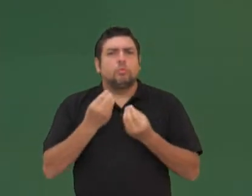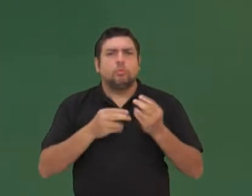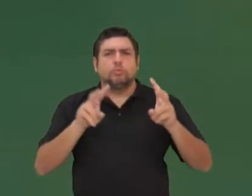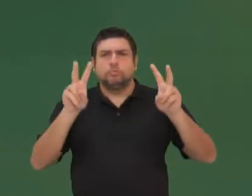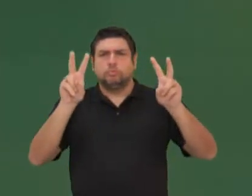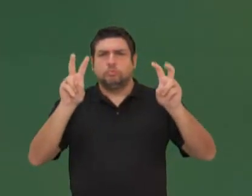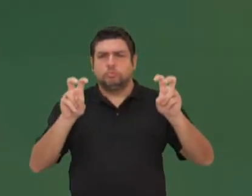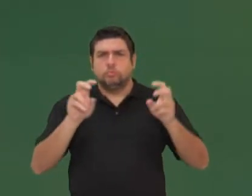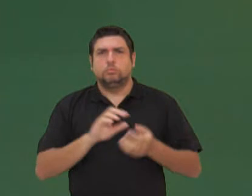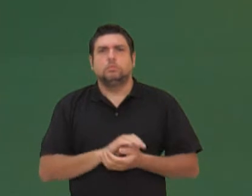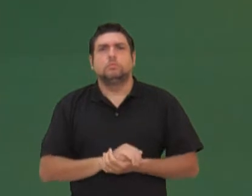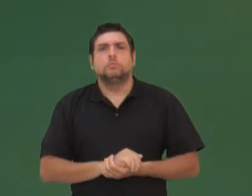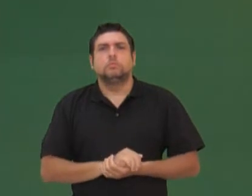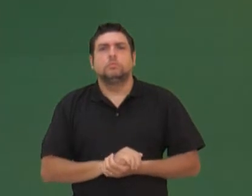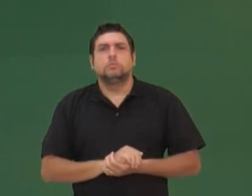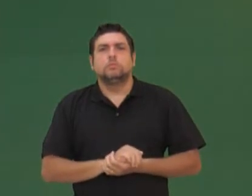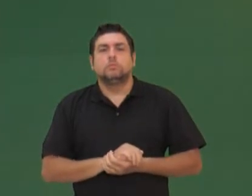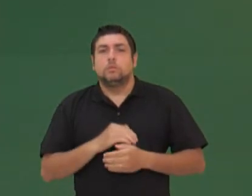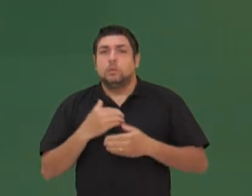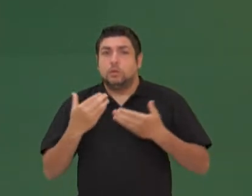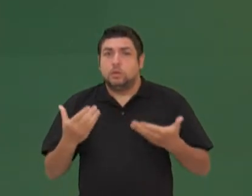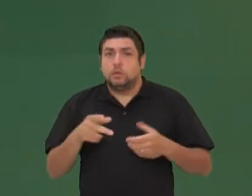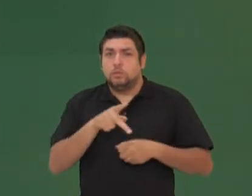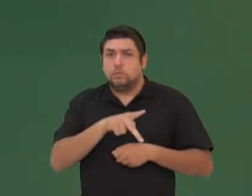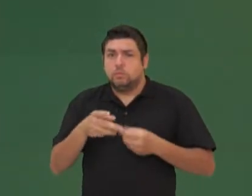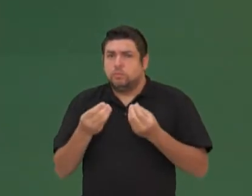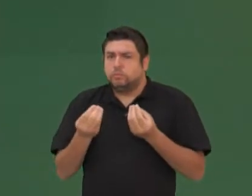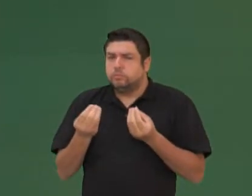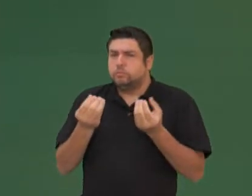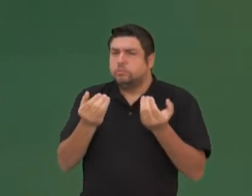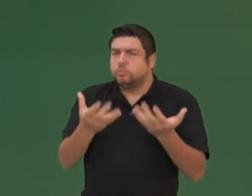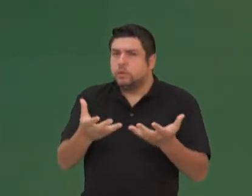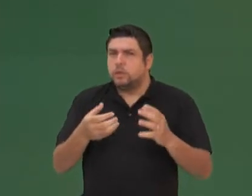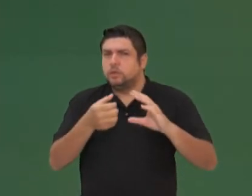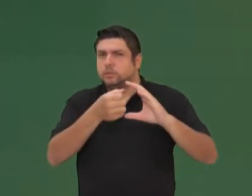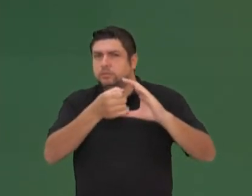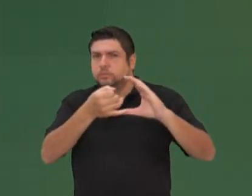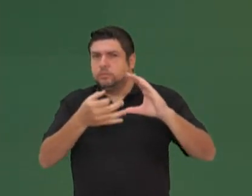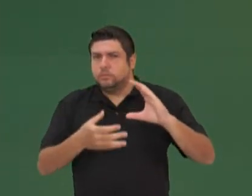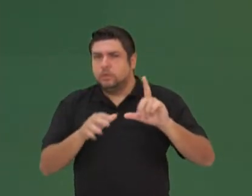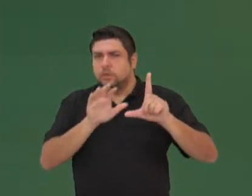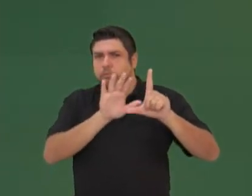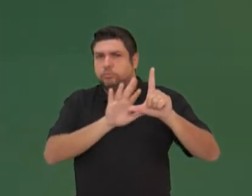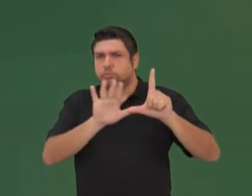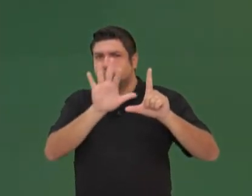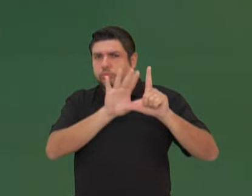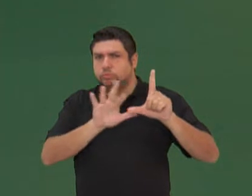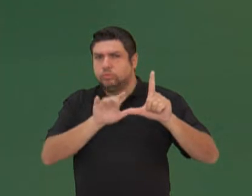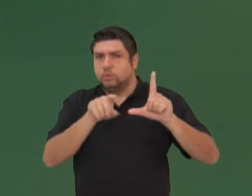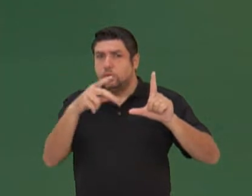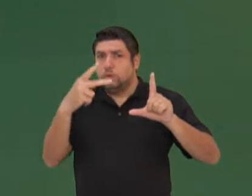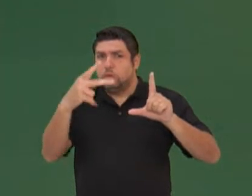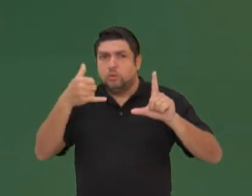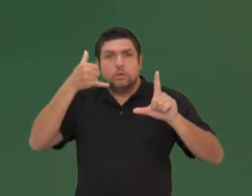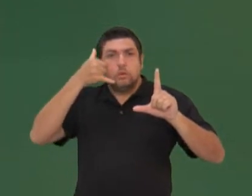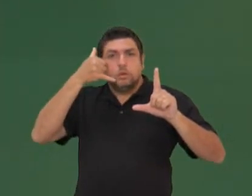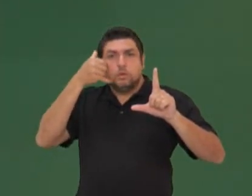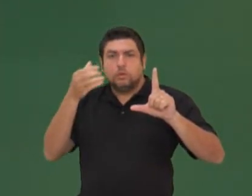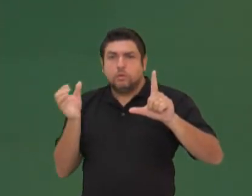professor traz aquele código para você que puder, nesse momento, né, colocar o seu celular, a sua câmera, virada